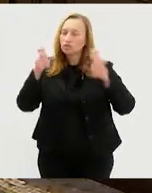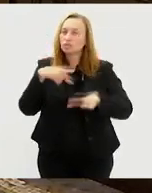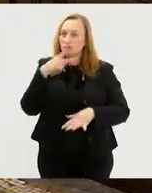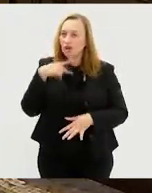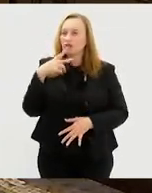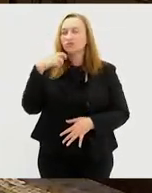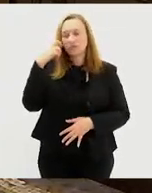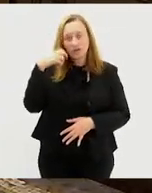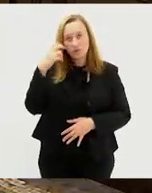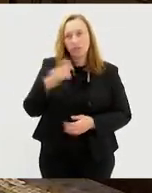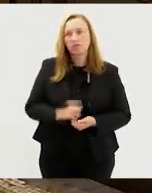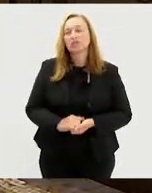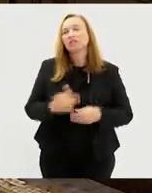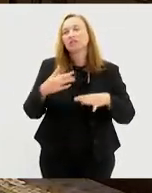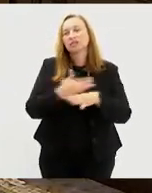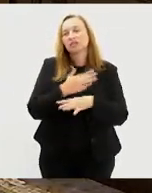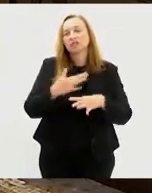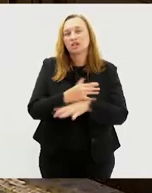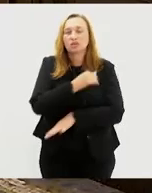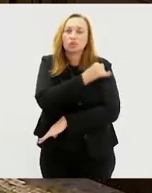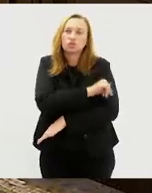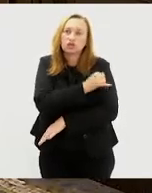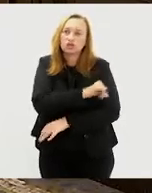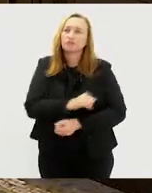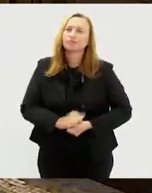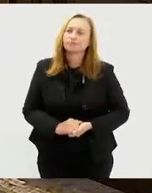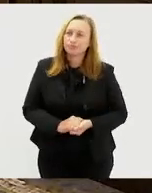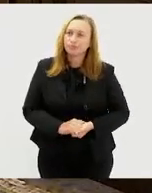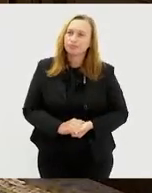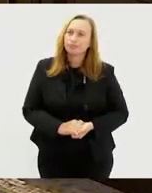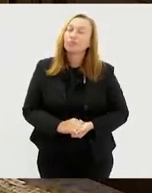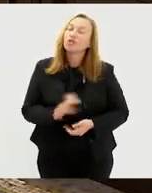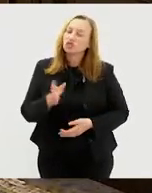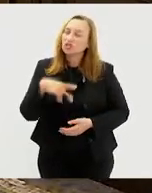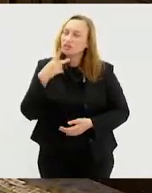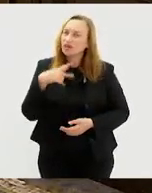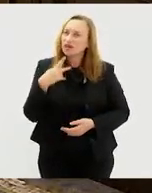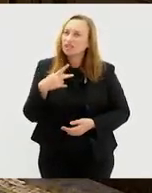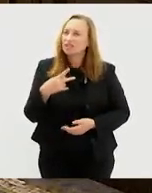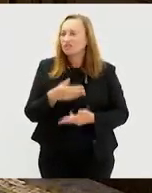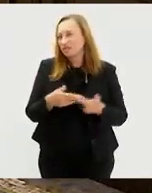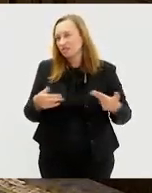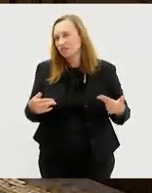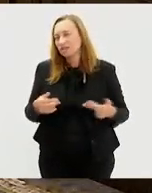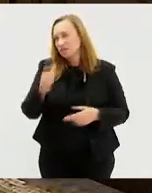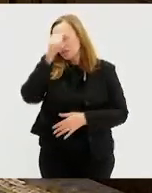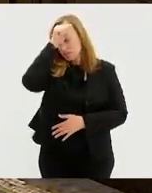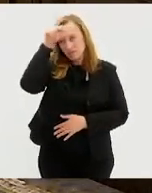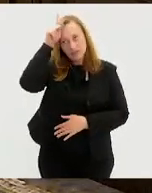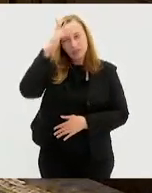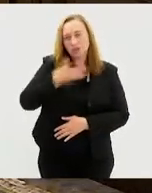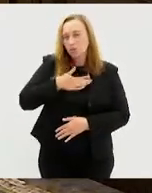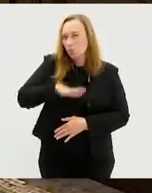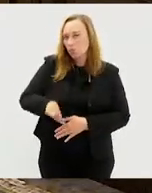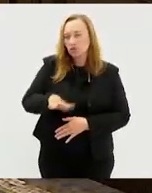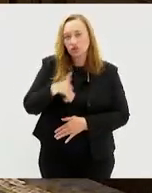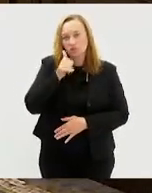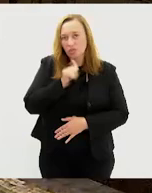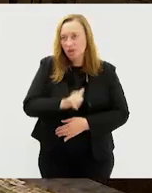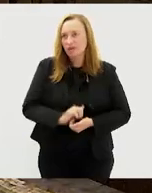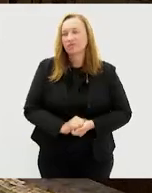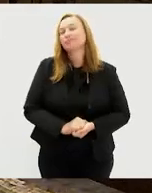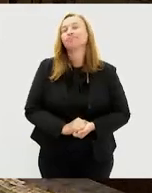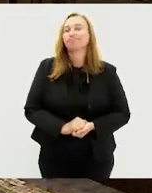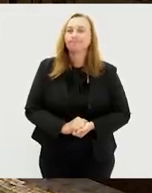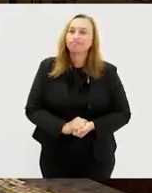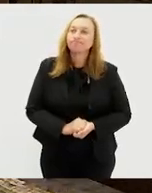dessa vez na Cidade do Rio de Janeiro eu já falei aqui muitas vezes que esse prefeito que não gosta de mulher eu já falei